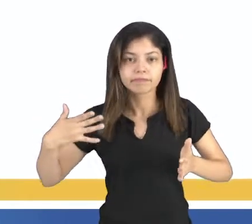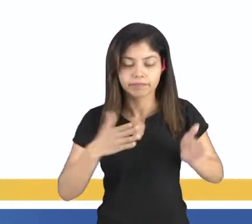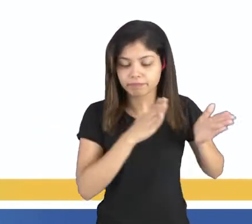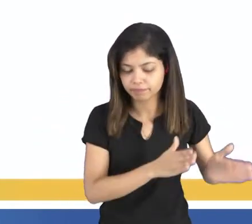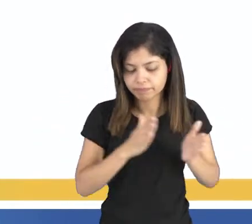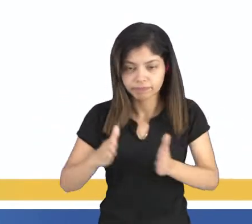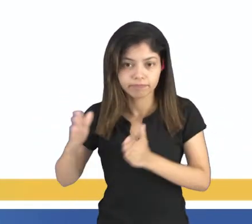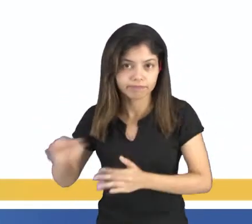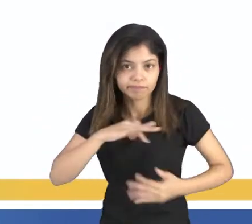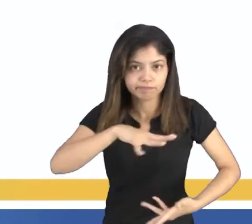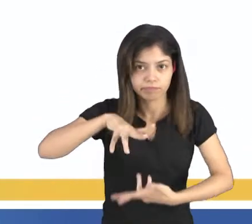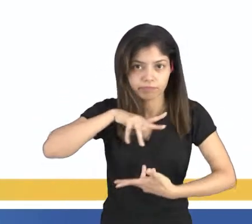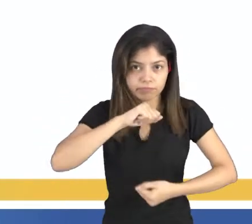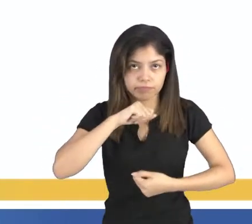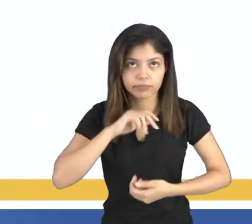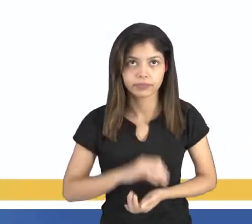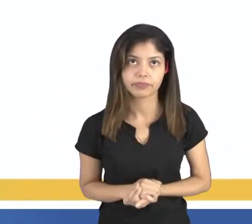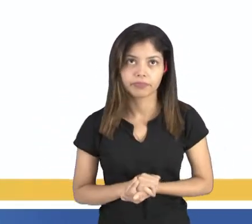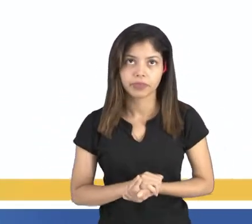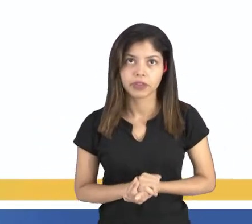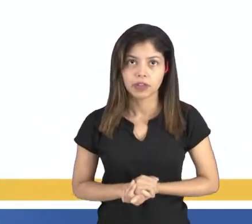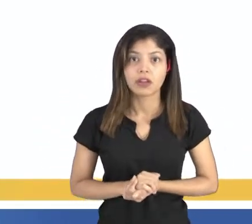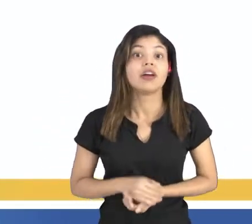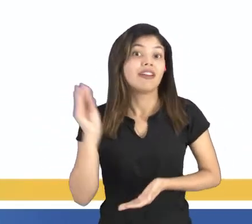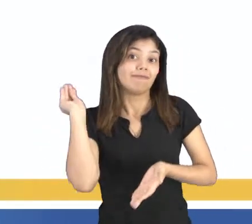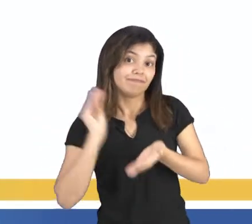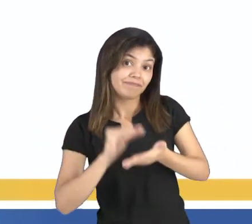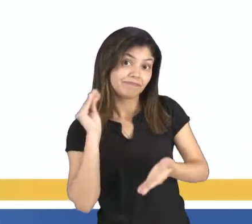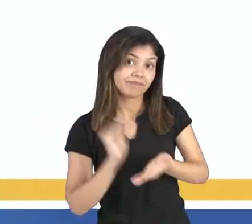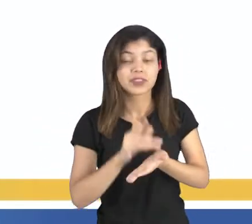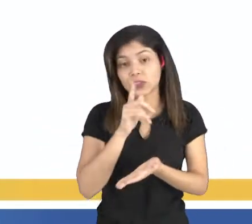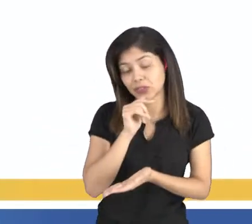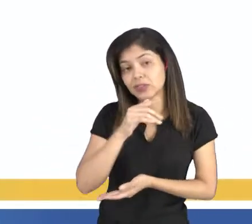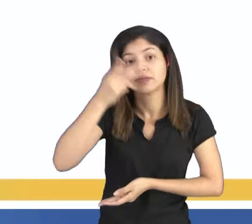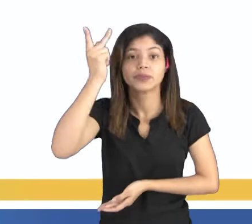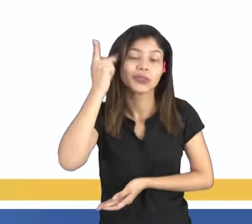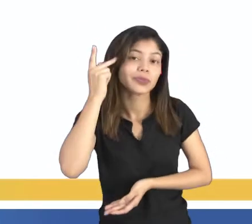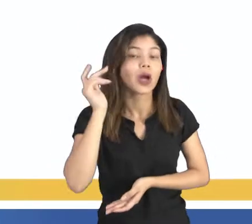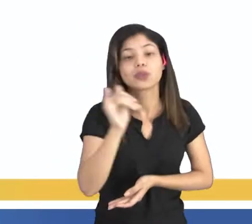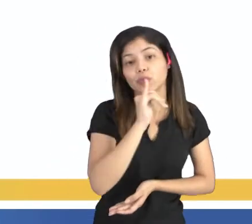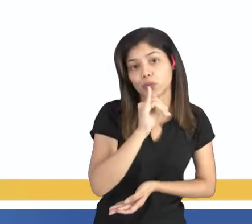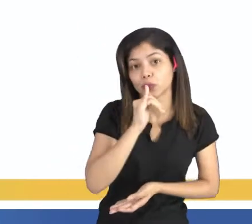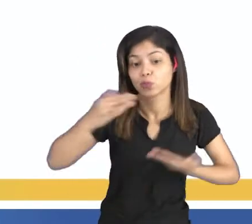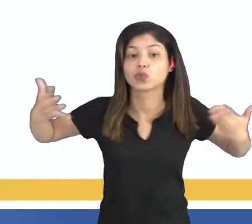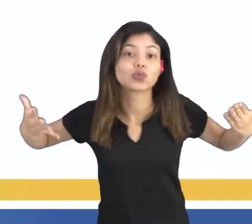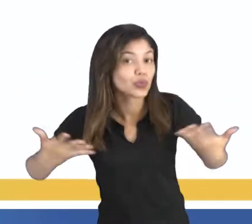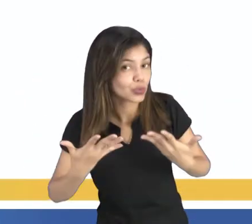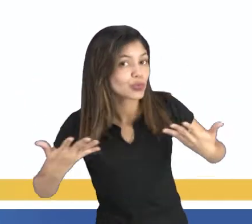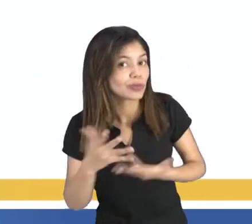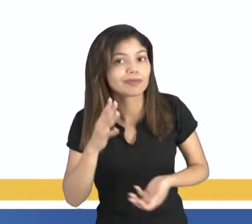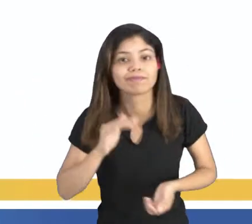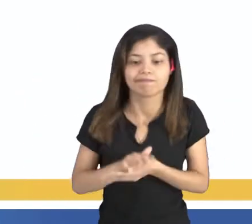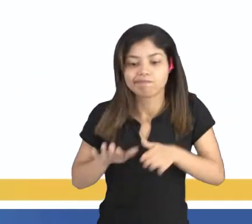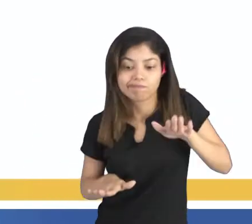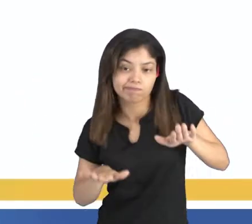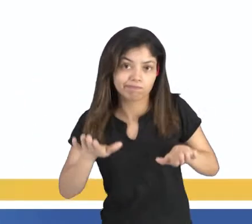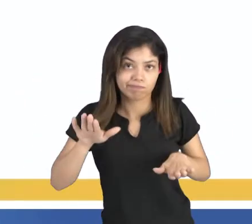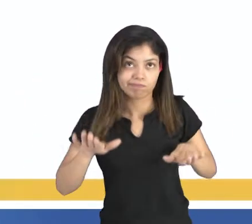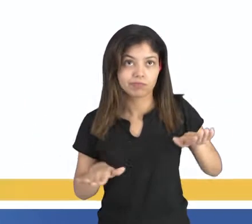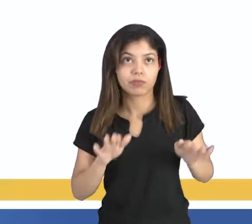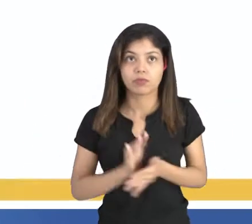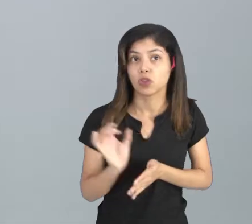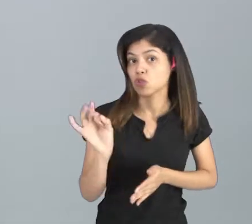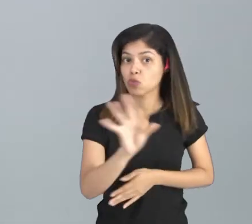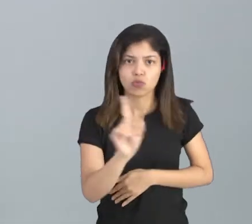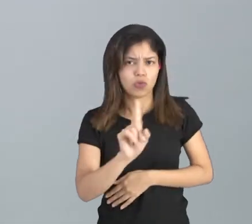muitas partes do planeta. A crise da água em São Paulo é um exemplo atual desse desequilíbrio.